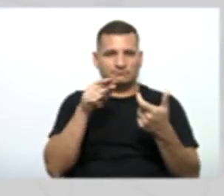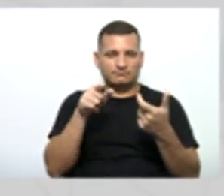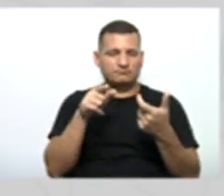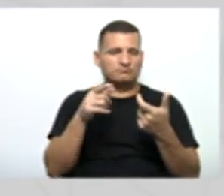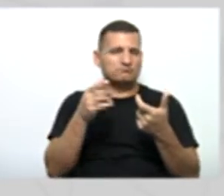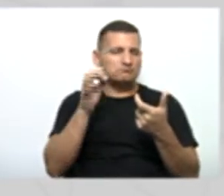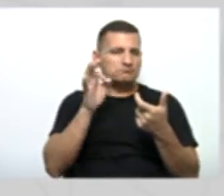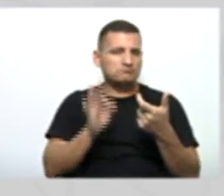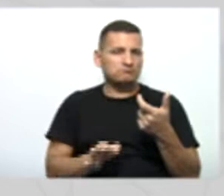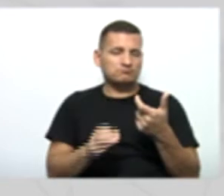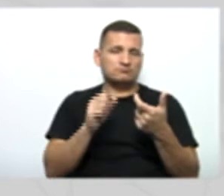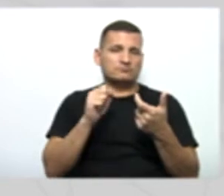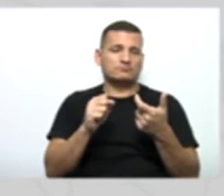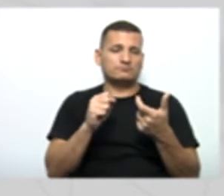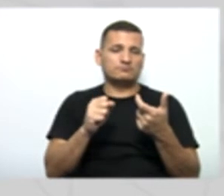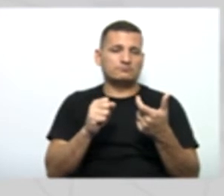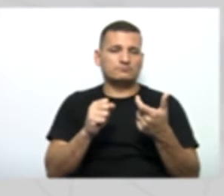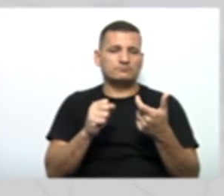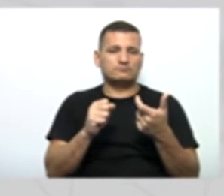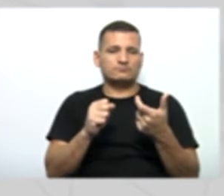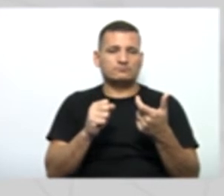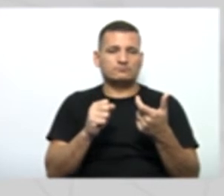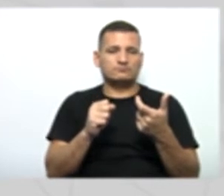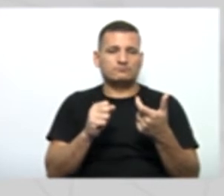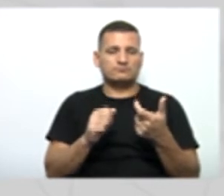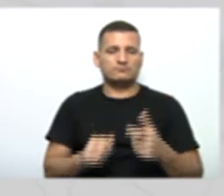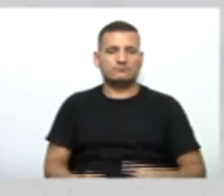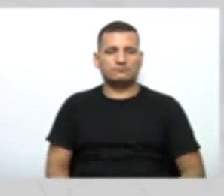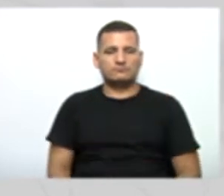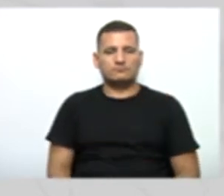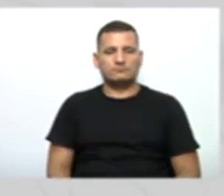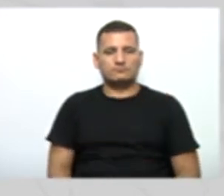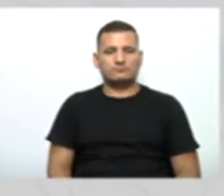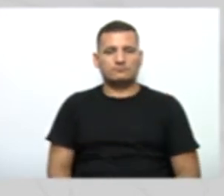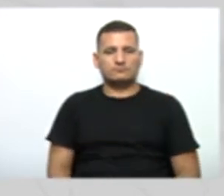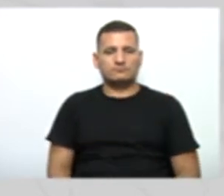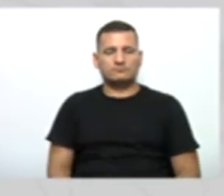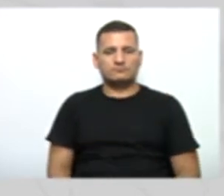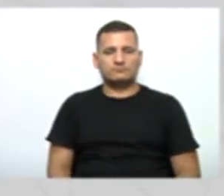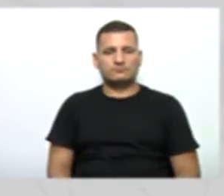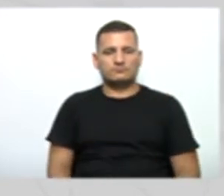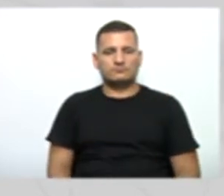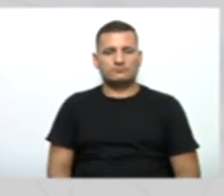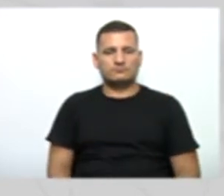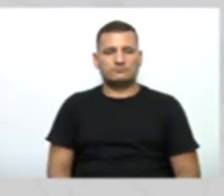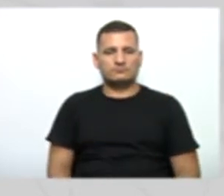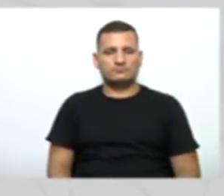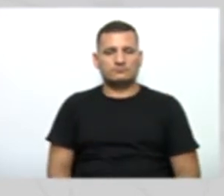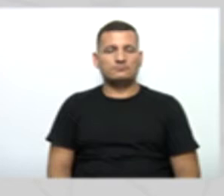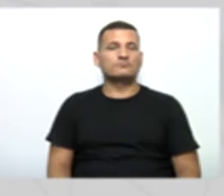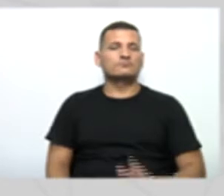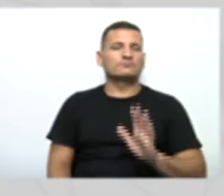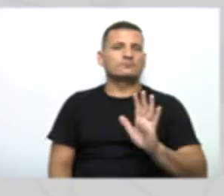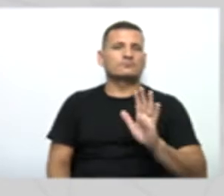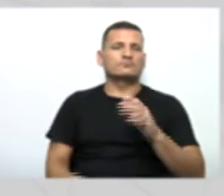você tiver um extend, que ó, nesse caso aqui, ó, o extend, ele